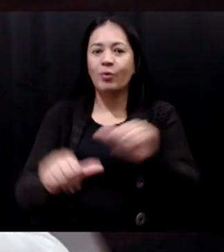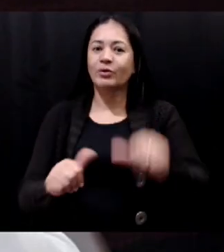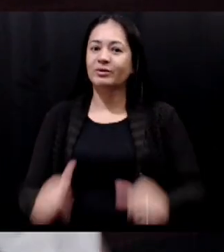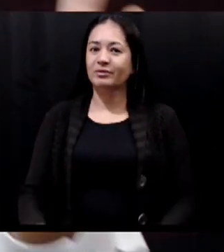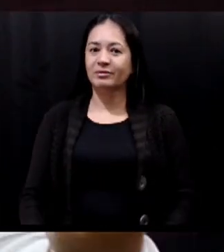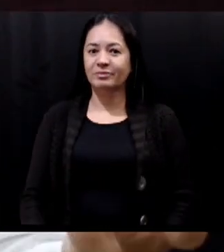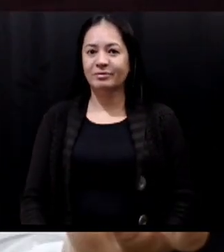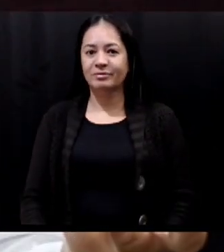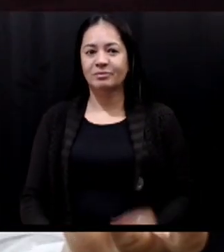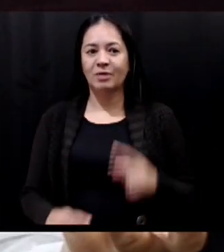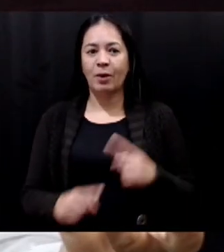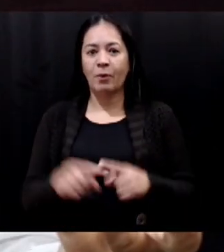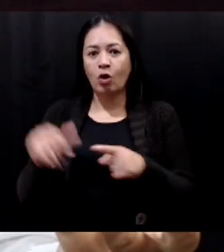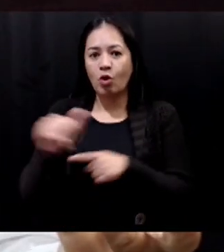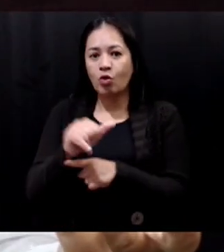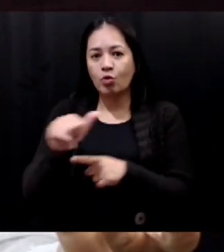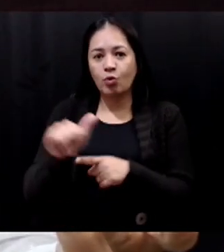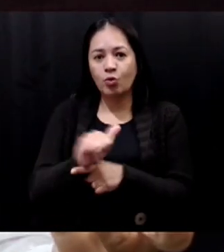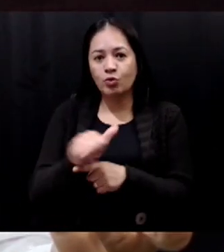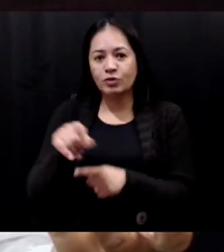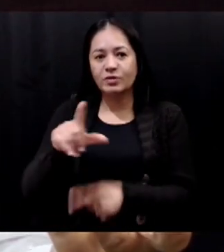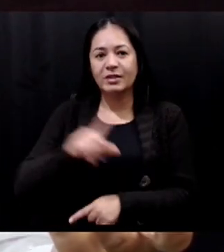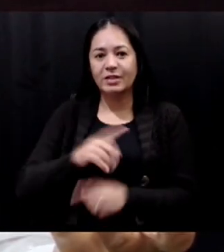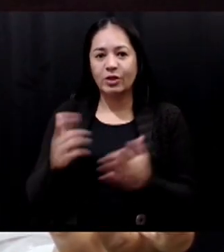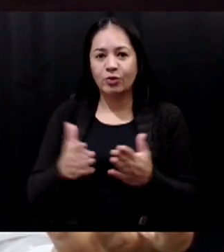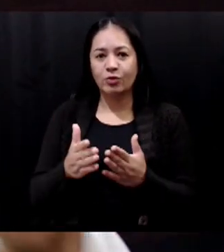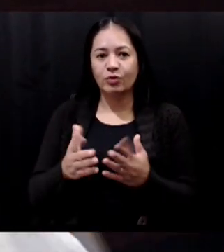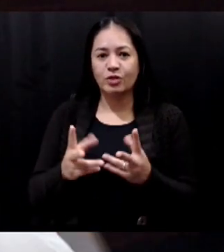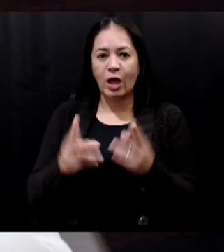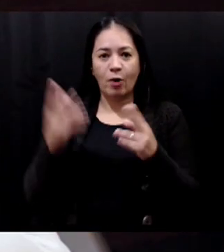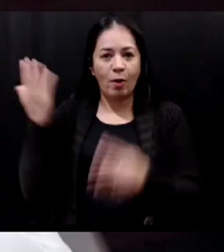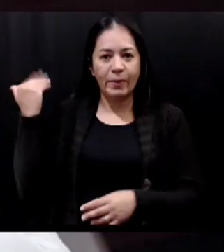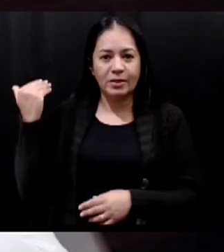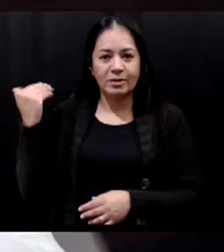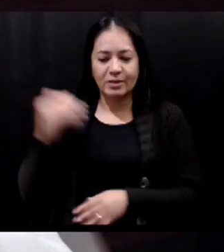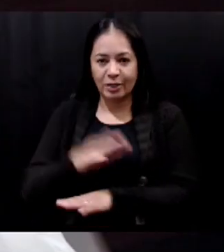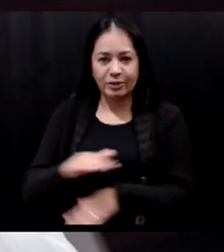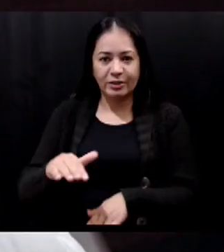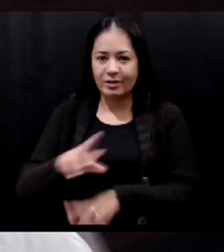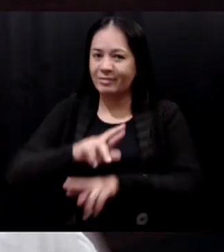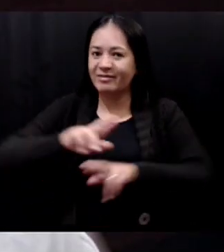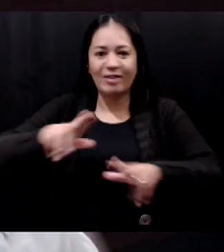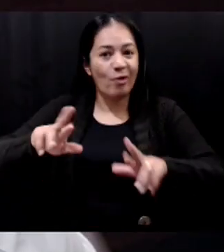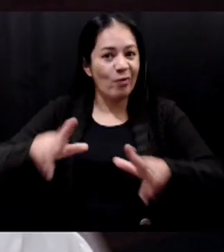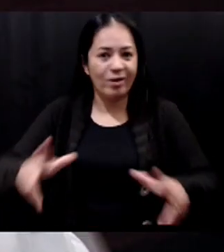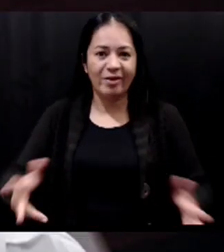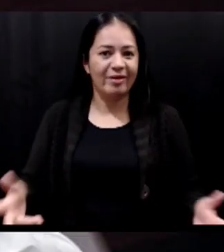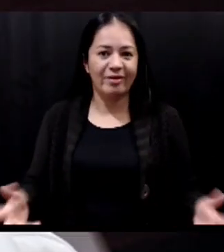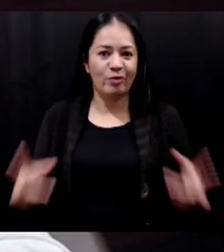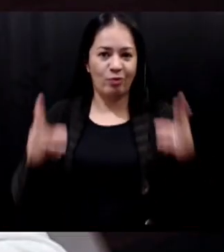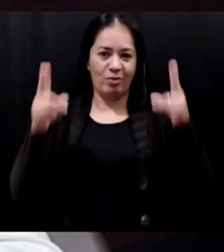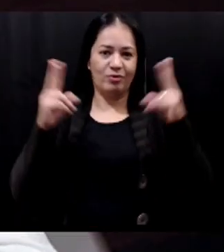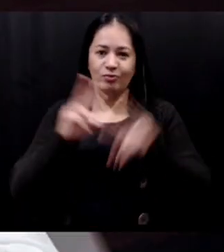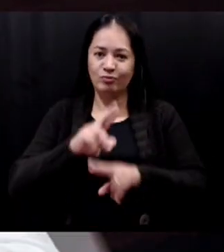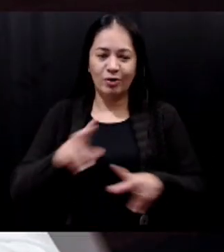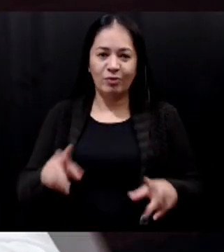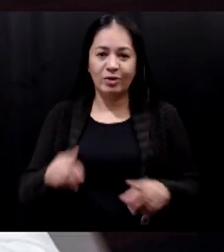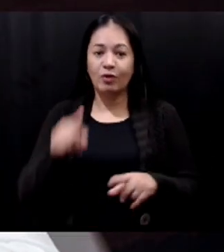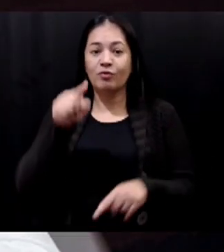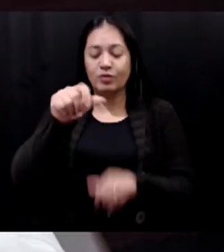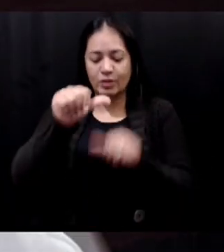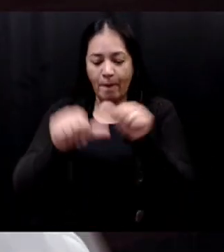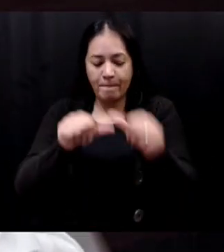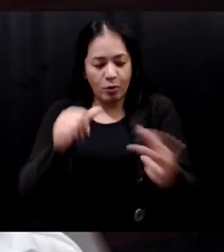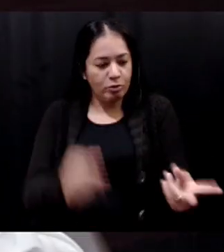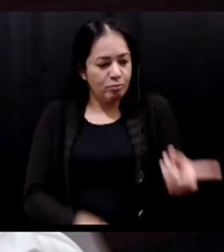que você tem hoje não são os mesmos que você tinha quando você era apenas uma criança. Então, você altera as percepções daquele